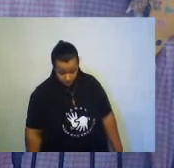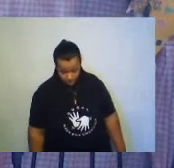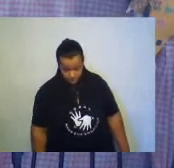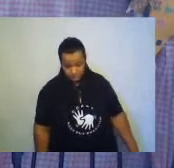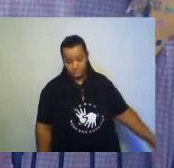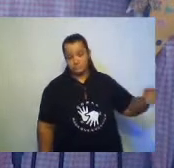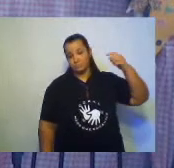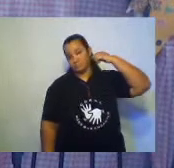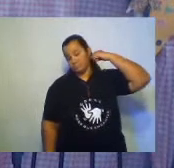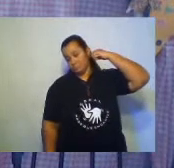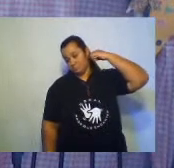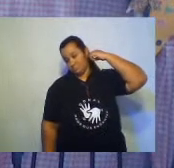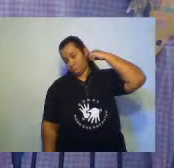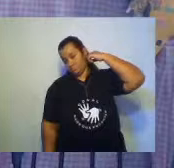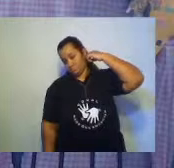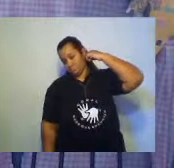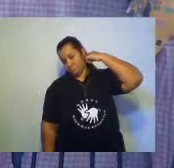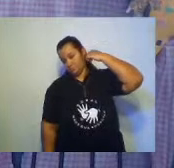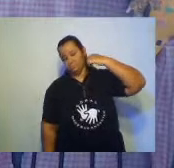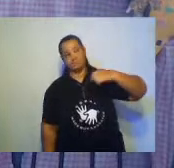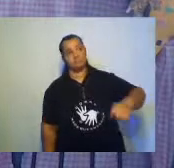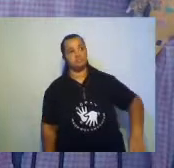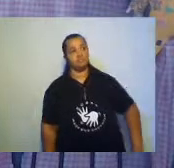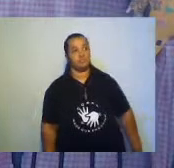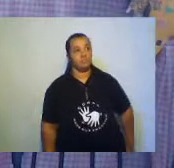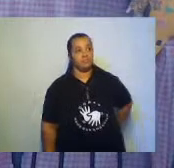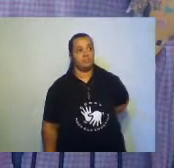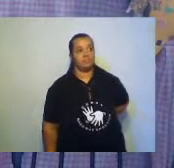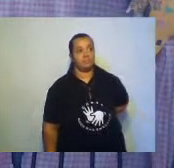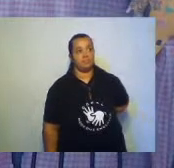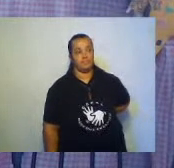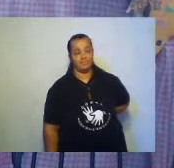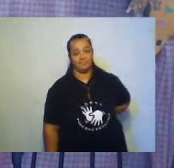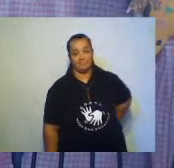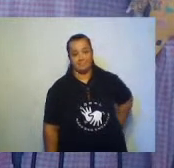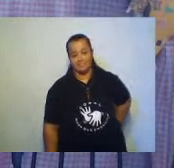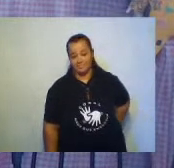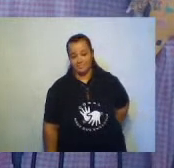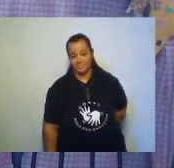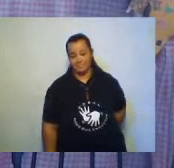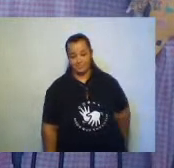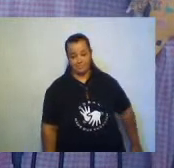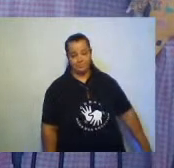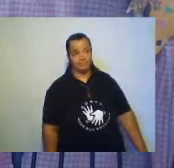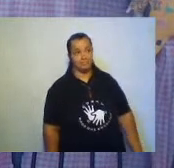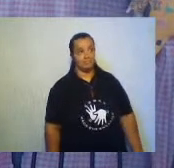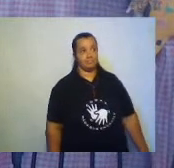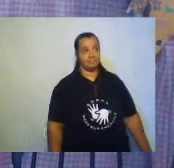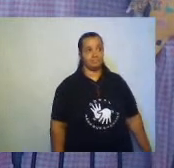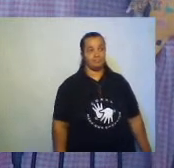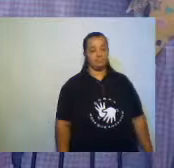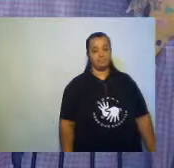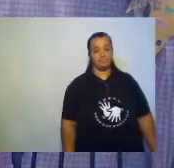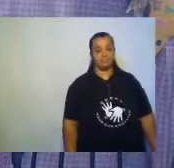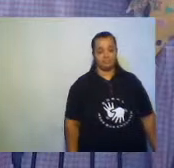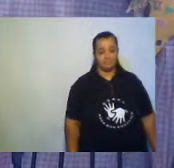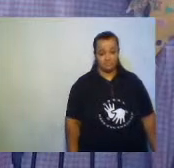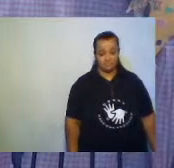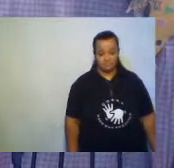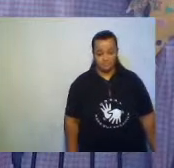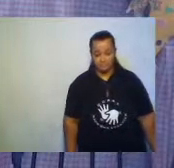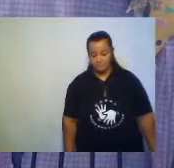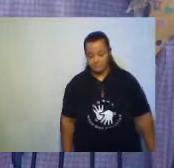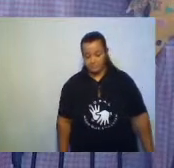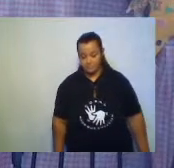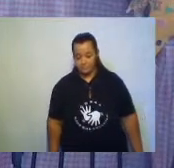especial também para todos os nossos familiares, né Rafael, manda um beijo aí para o seu pai e sua mãe. É isso aí, mandar um beijo pro paizão lá, seu Luiz e dona Eliana que estão lá em casa, lá